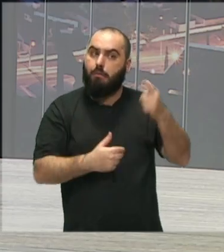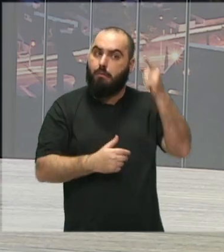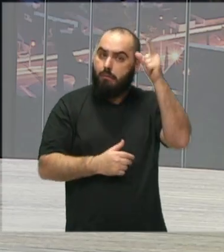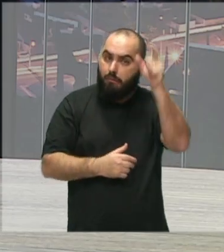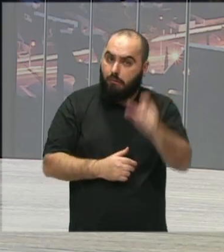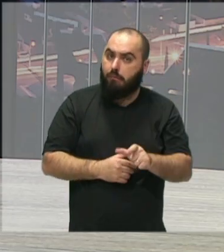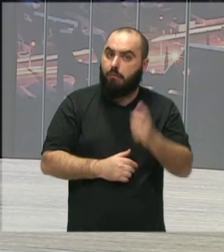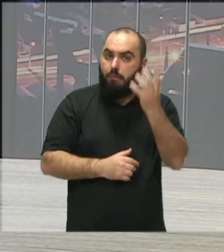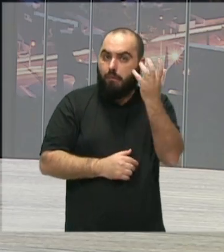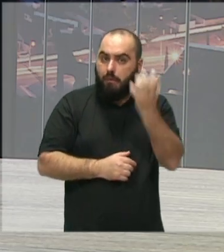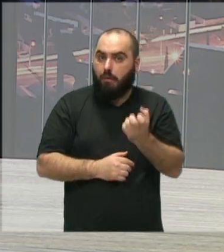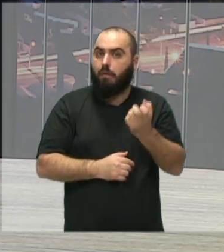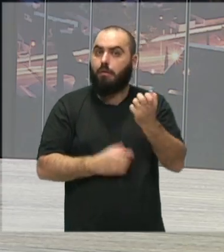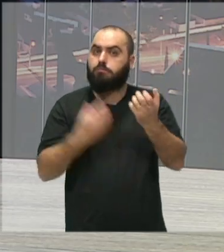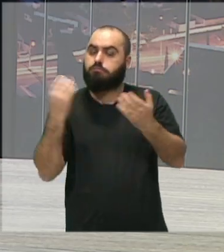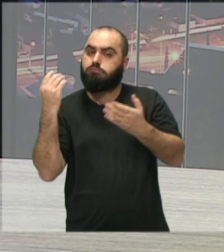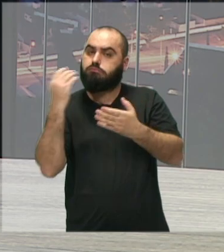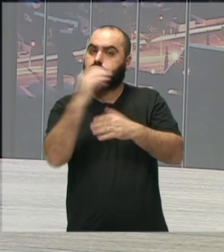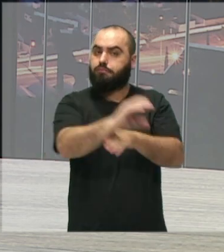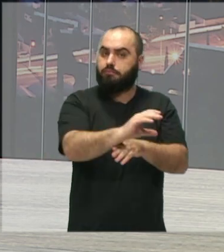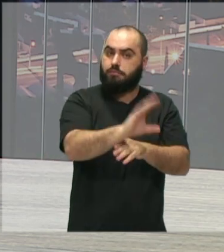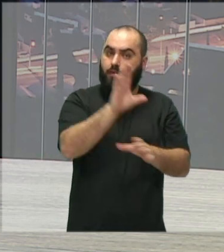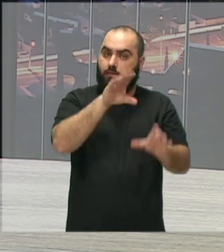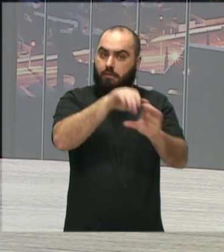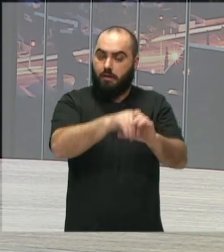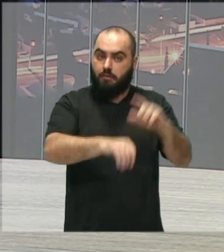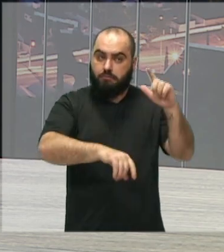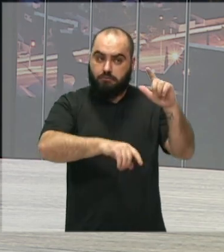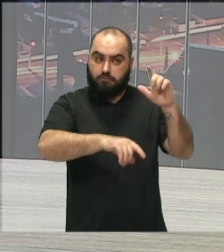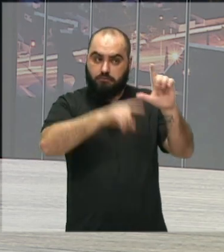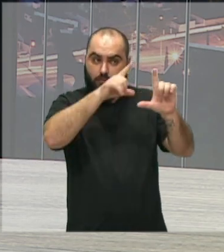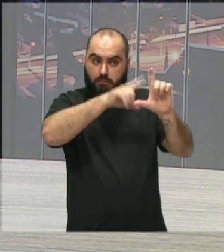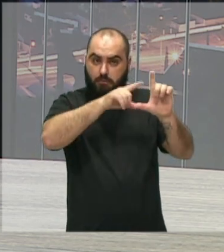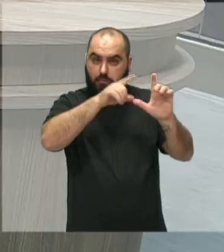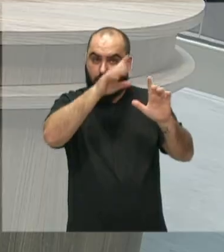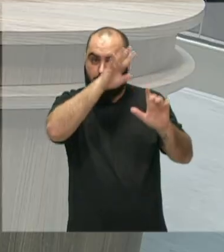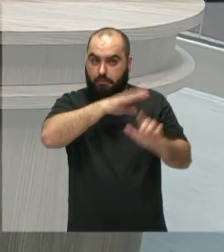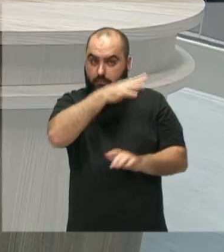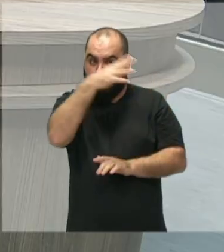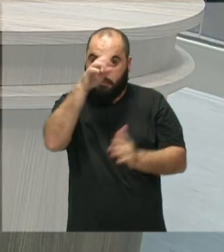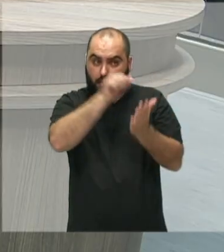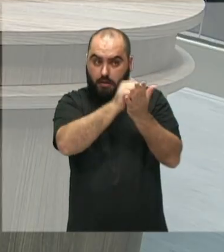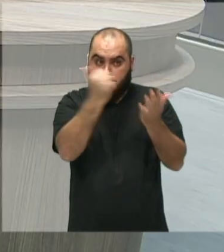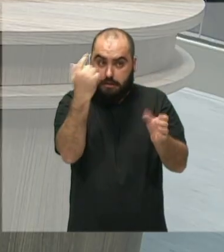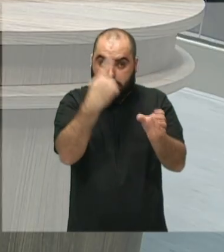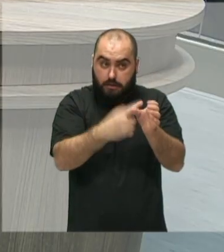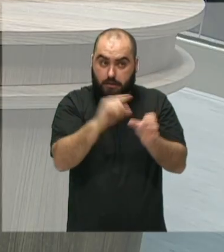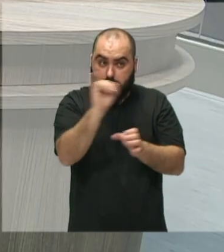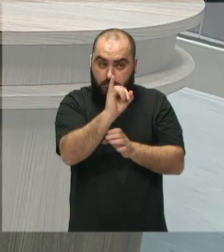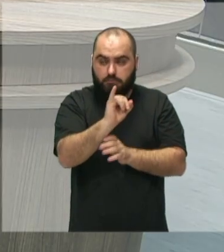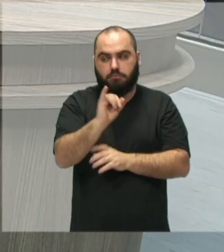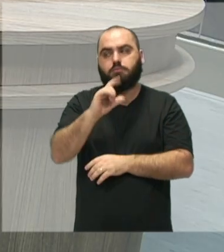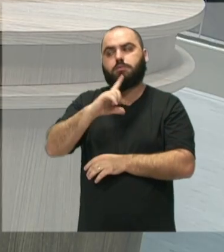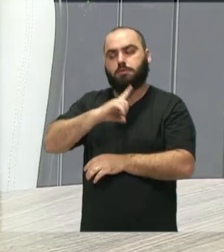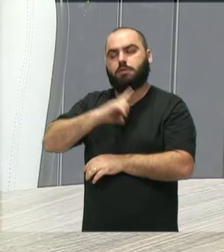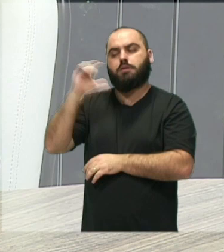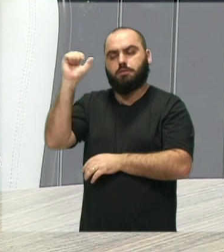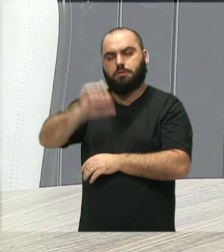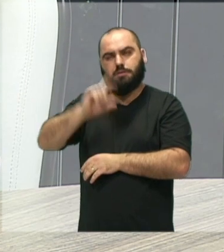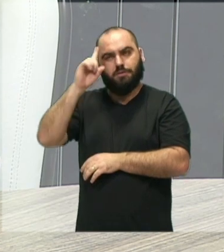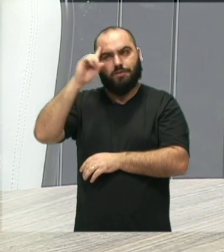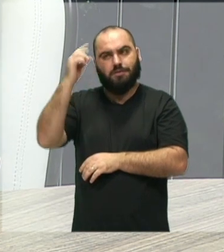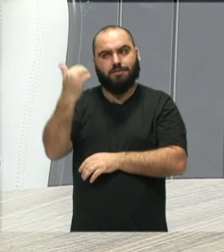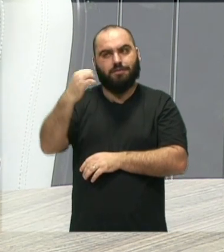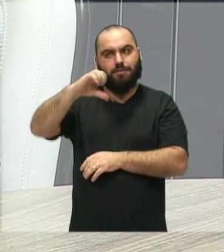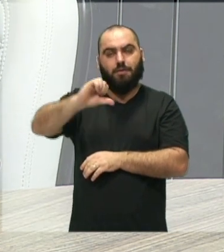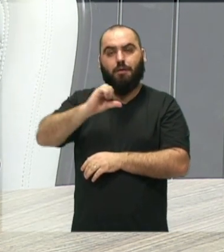vocês estarão inseridos também dentro da programação de aniversário da cidade? Teremos sim, teremos no dia 19, que é